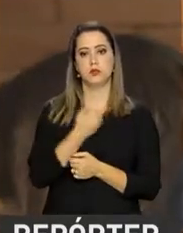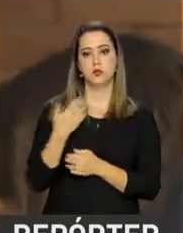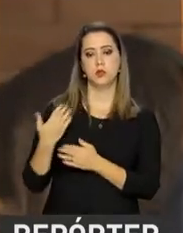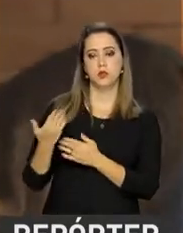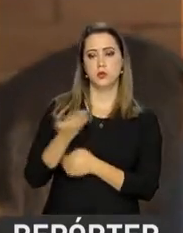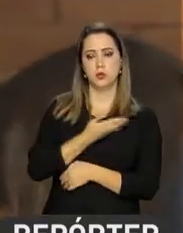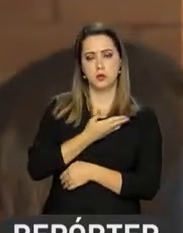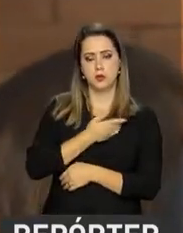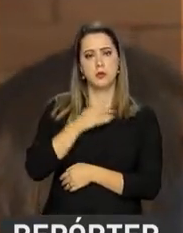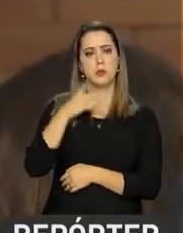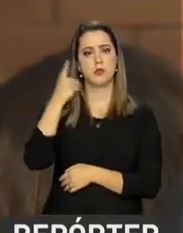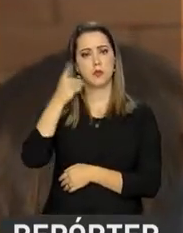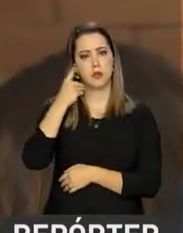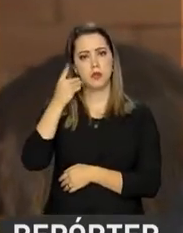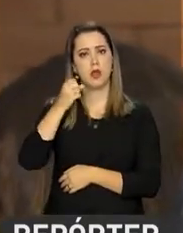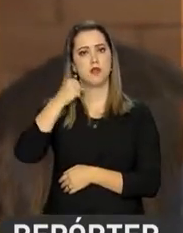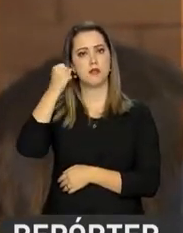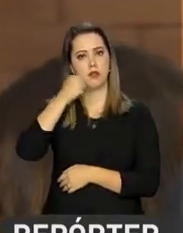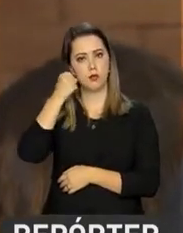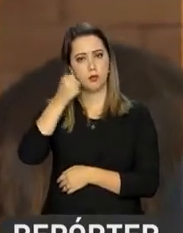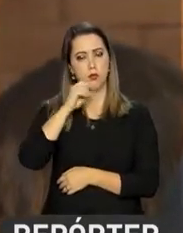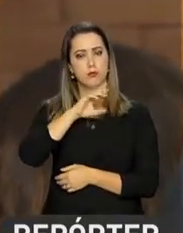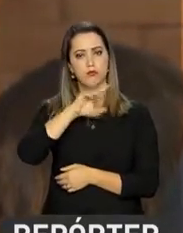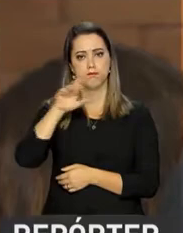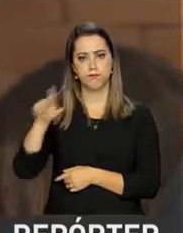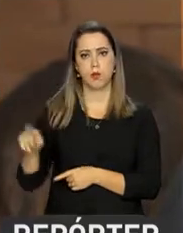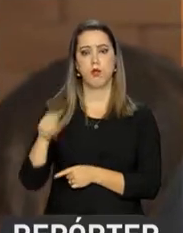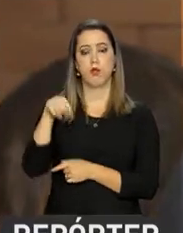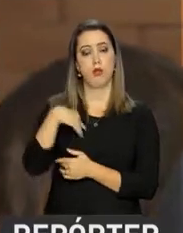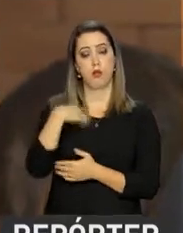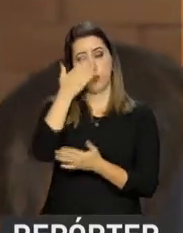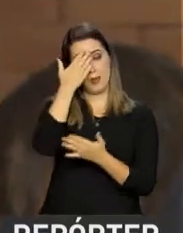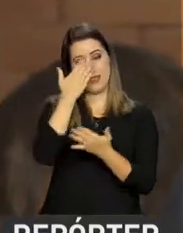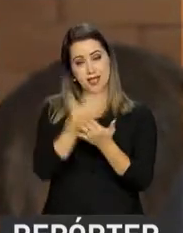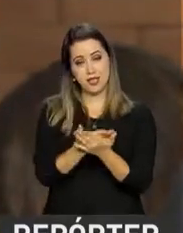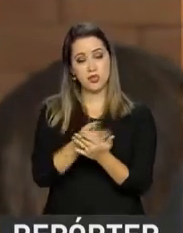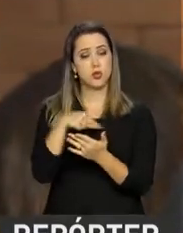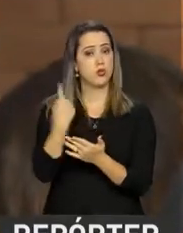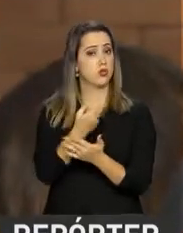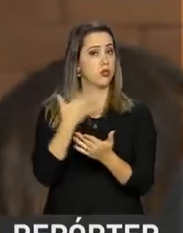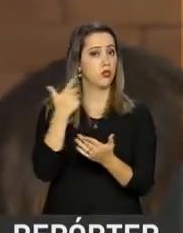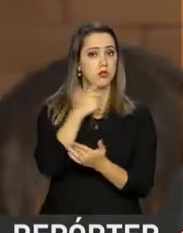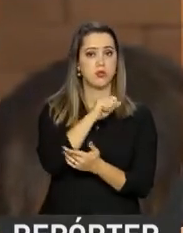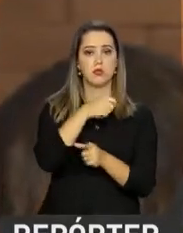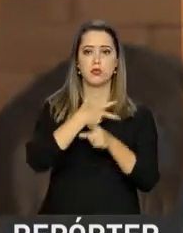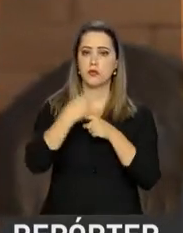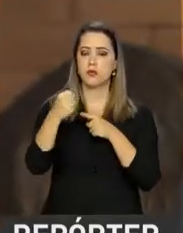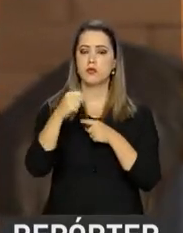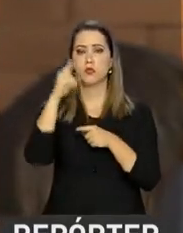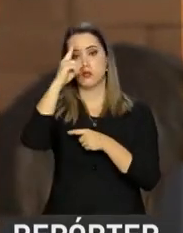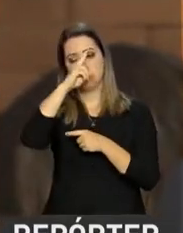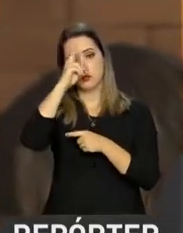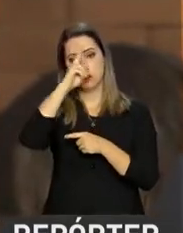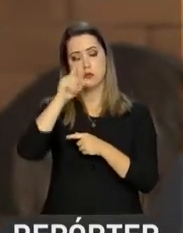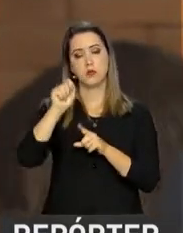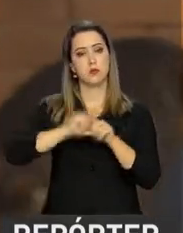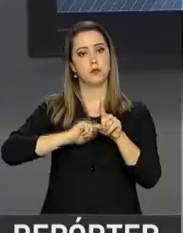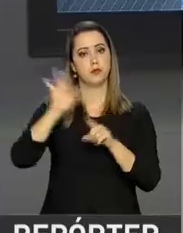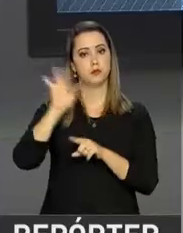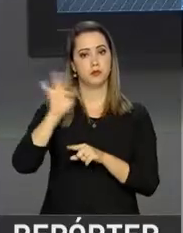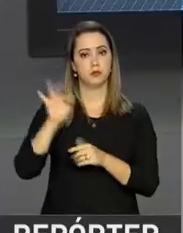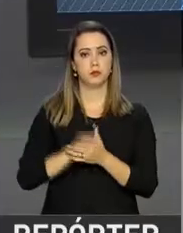deputados e deputadas, senadores e senadoras, eu confio que nós vamos conquistar uma vitória histórica ainda no mês de